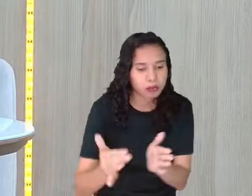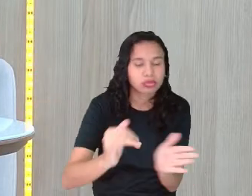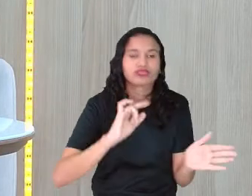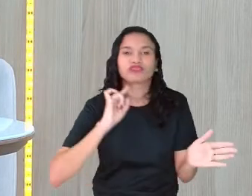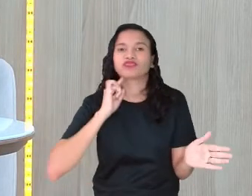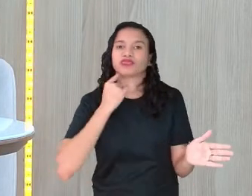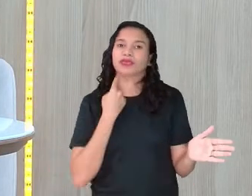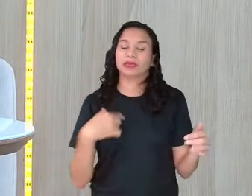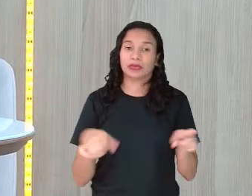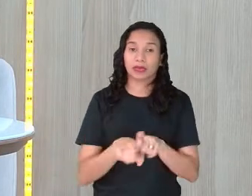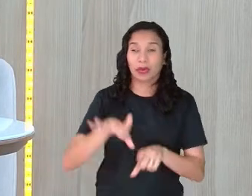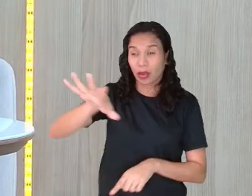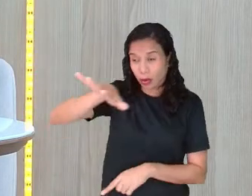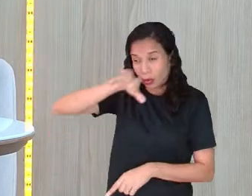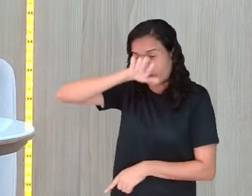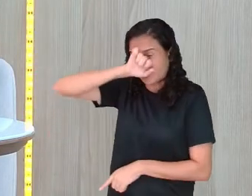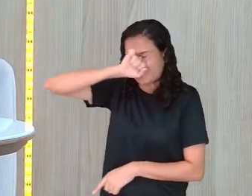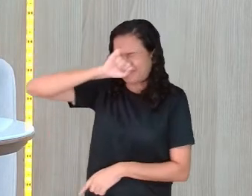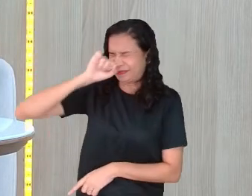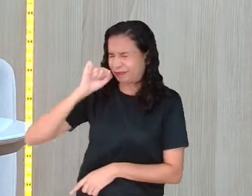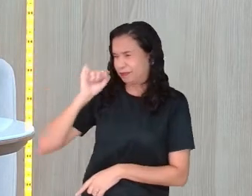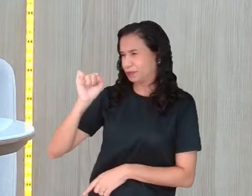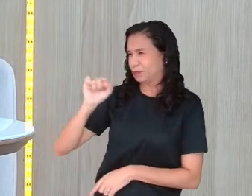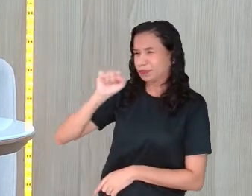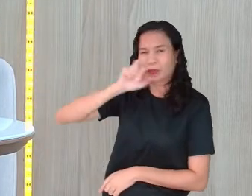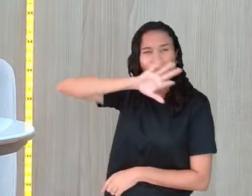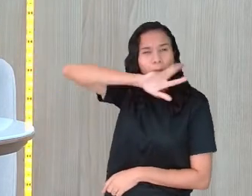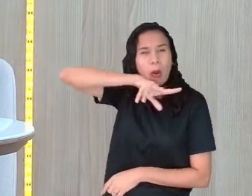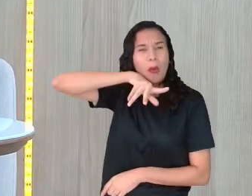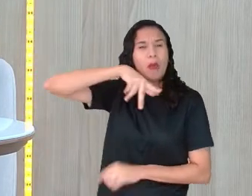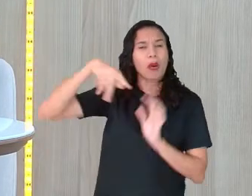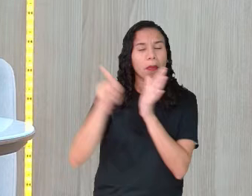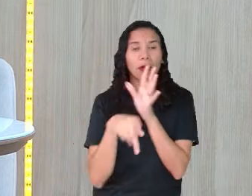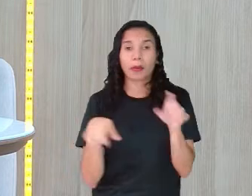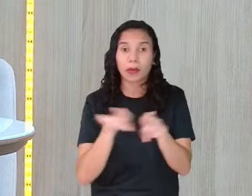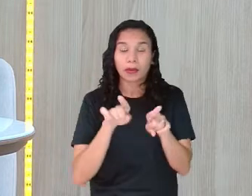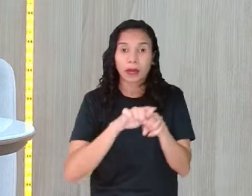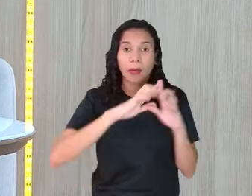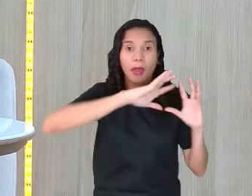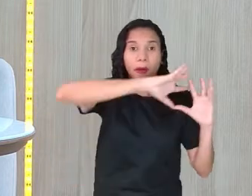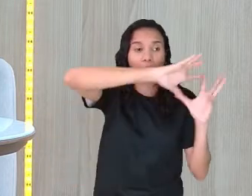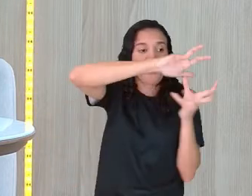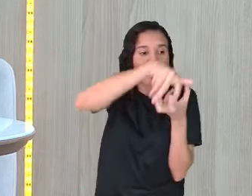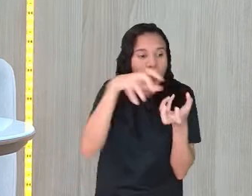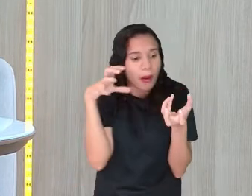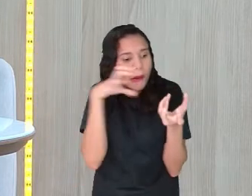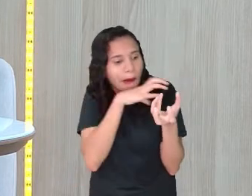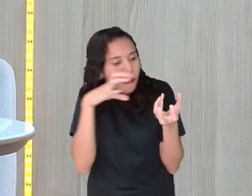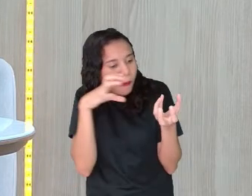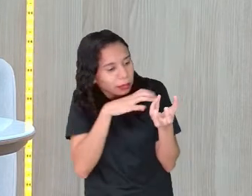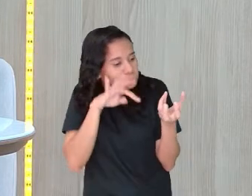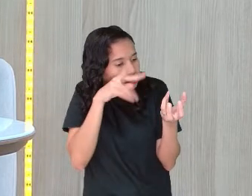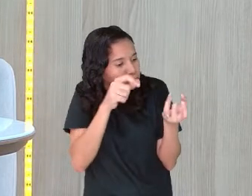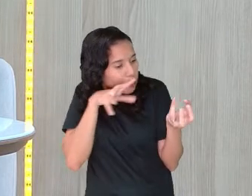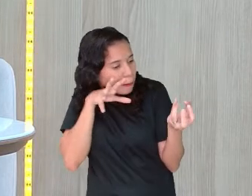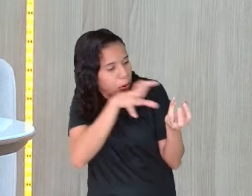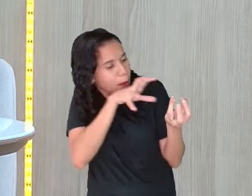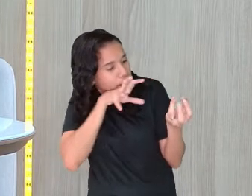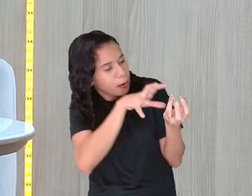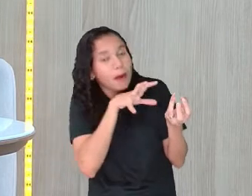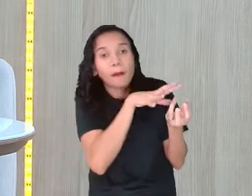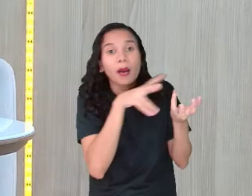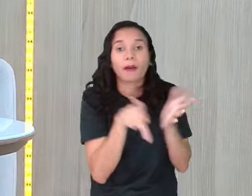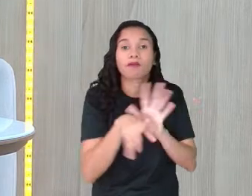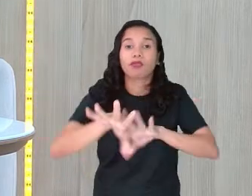com a poluição atmosférica, certo? A gente fala sobre aquecimento global, né, tudo isso impacta. Né?